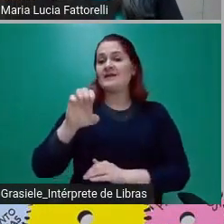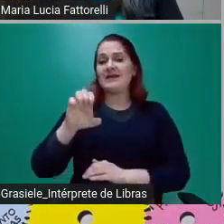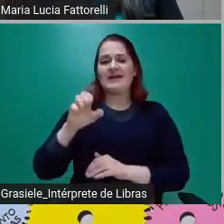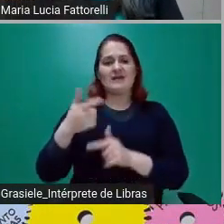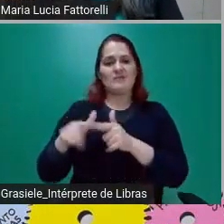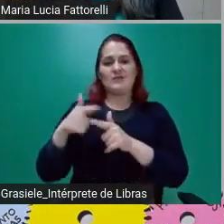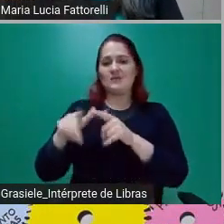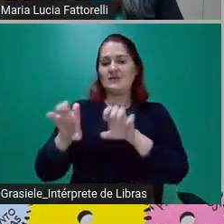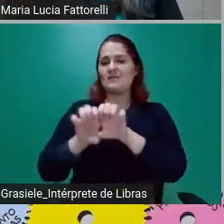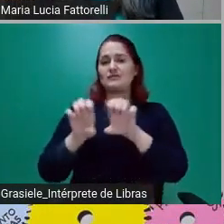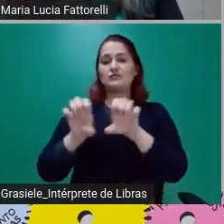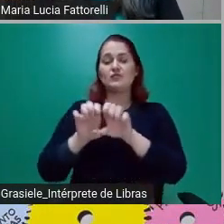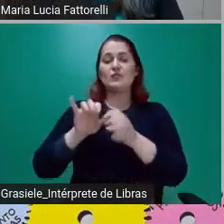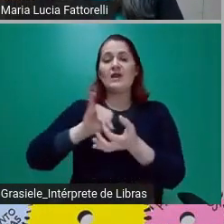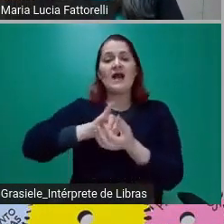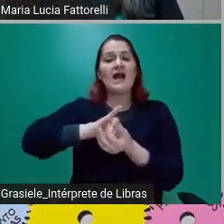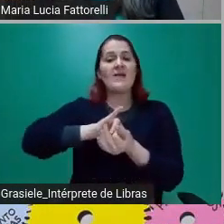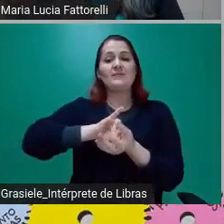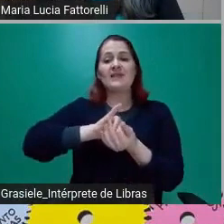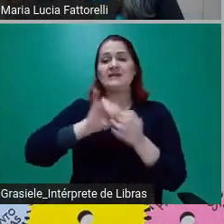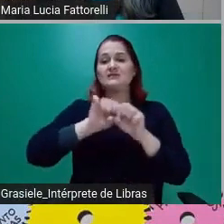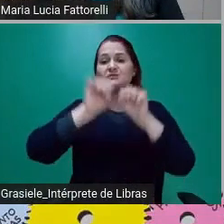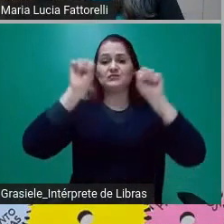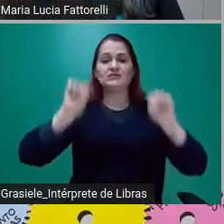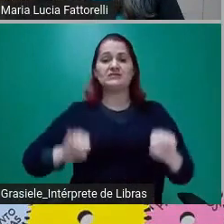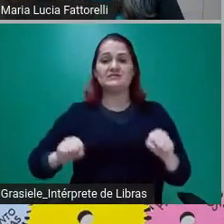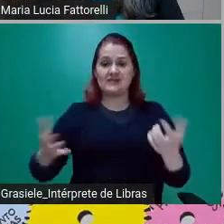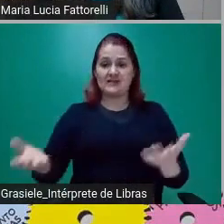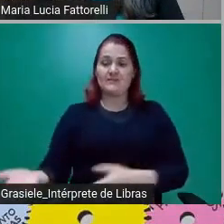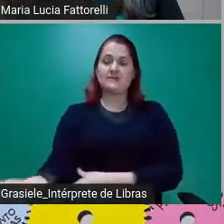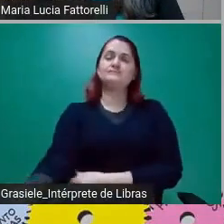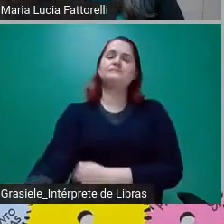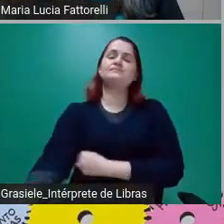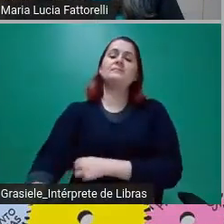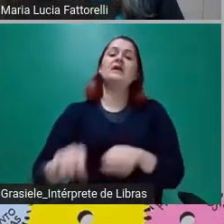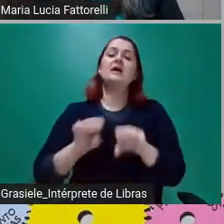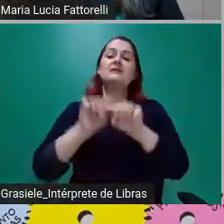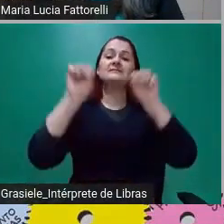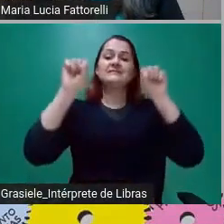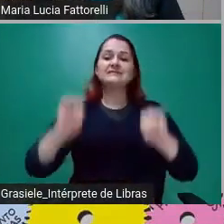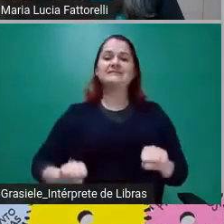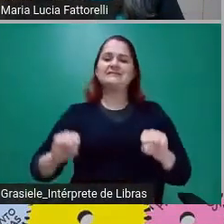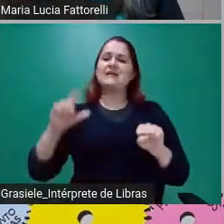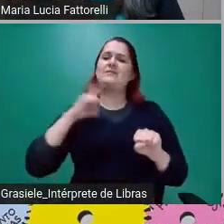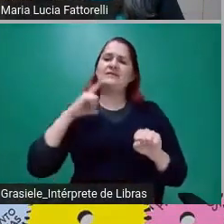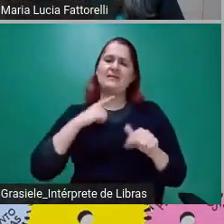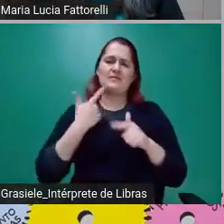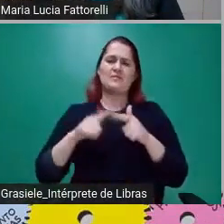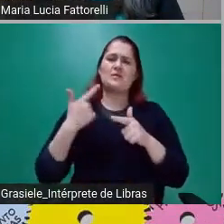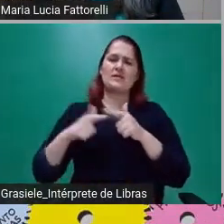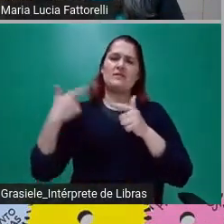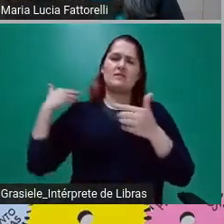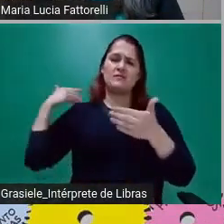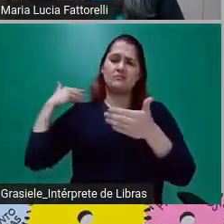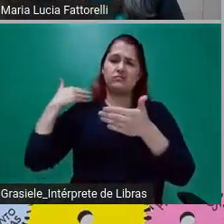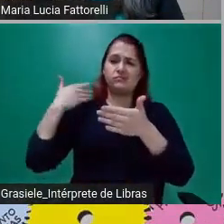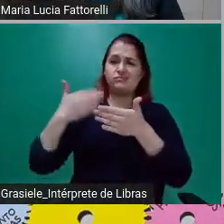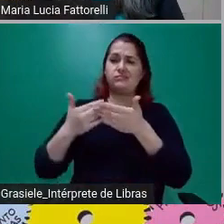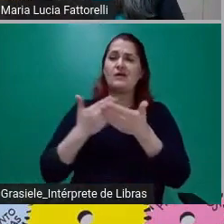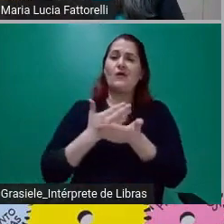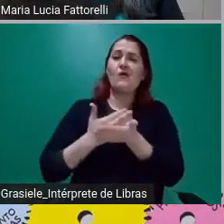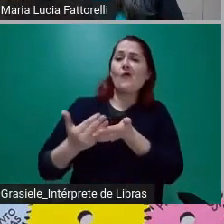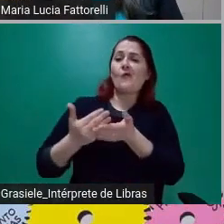diversas etapas ao longo da sua história, desde o capitalismo industrial, tiveram